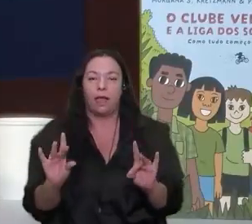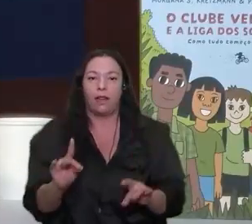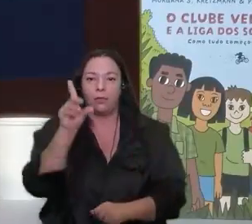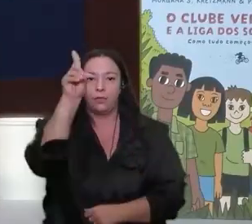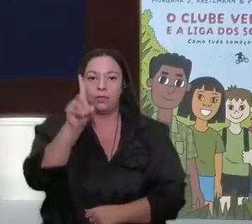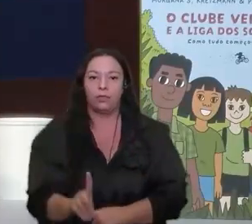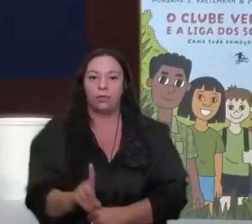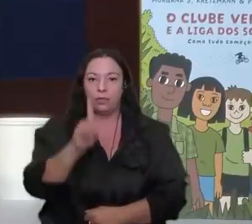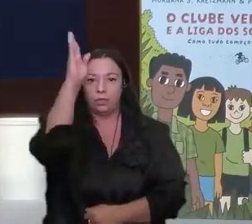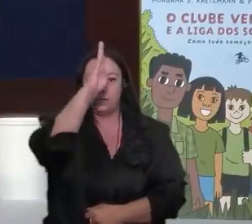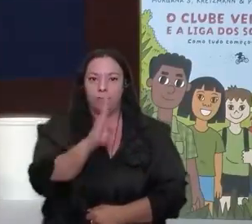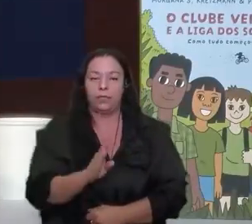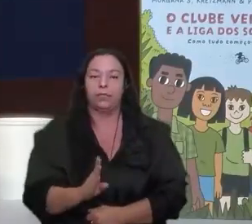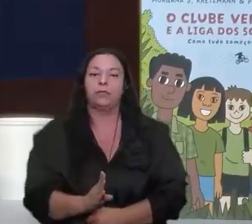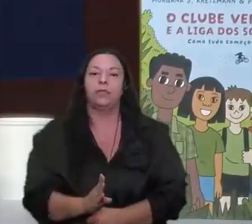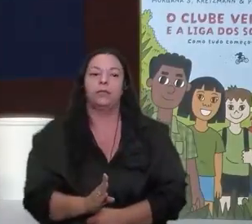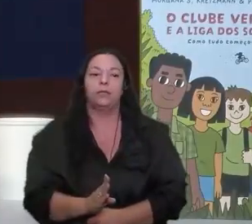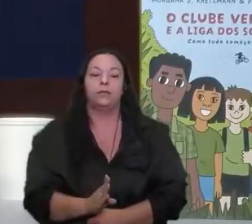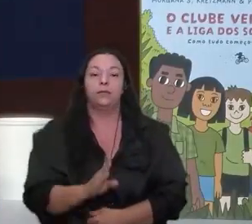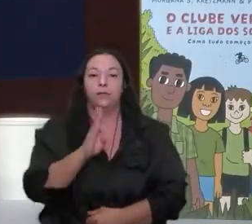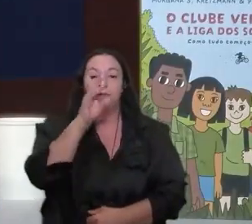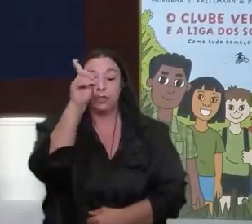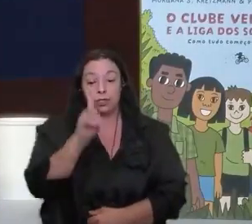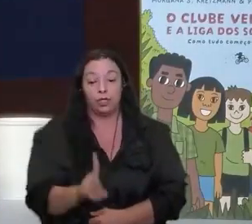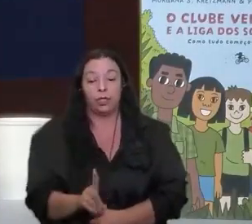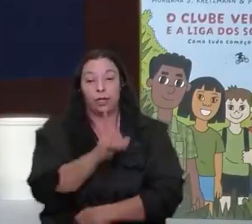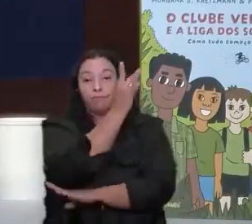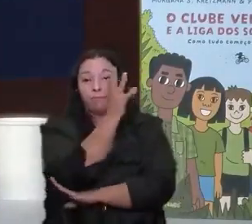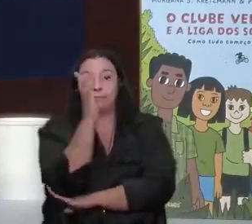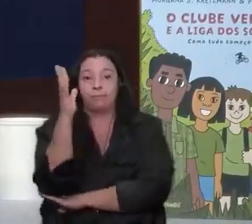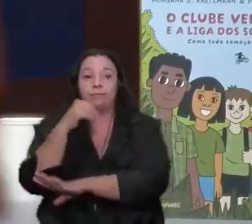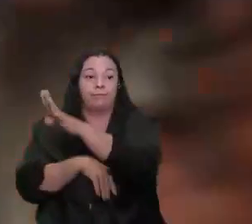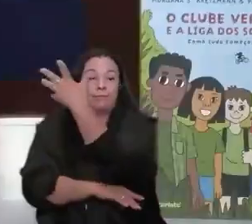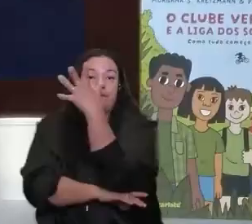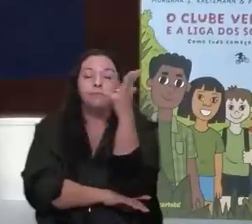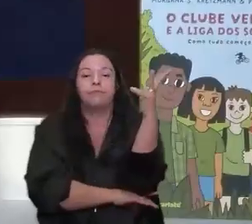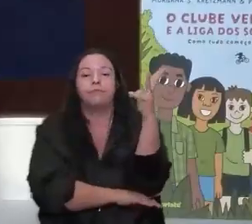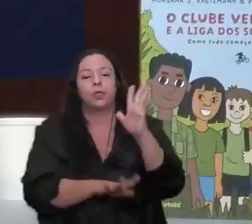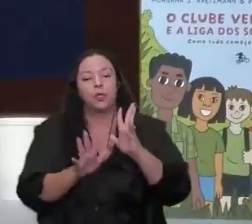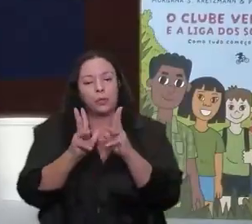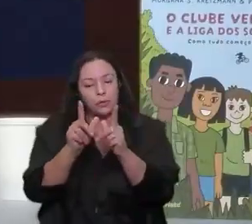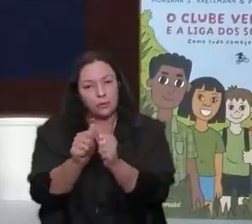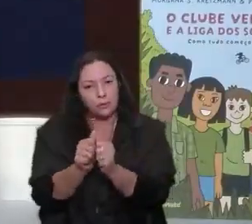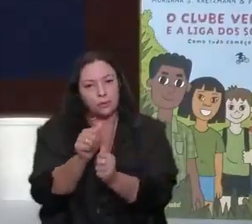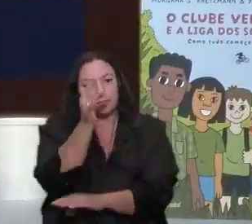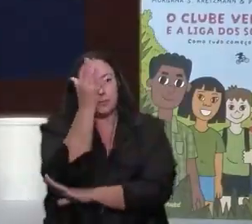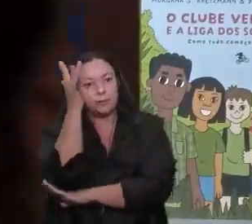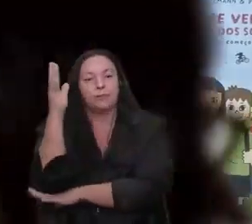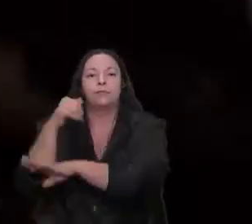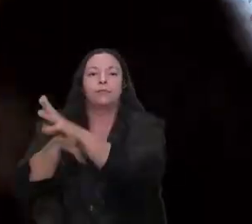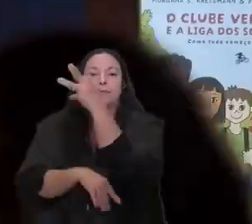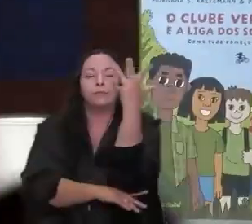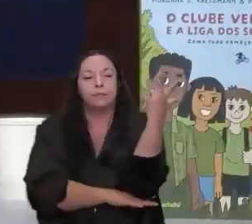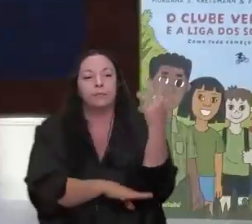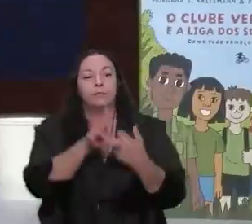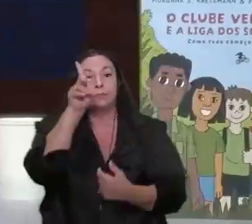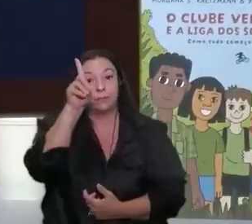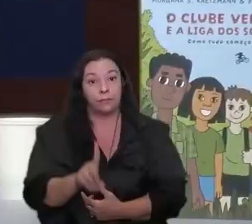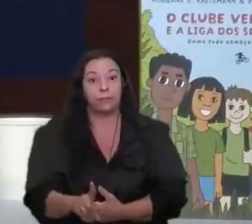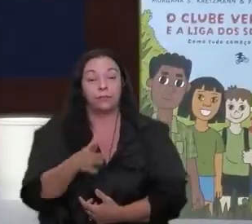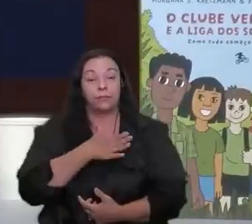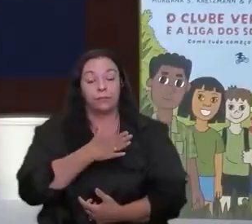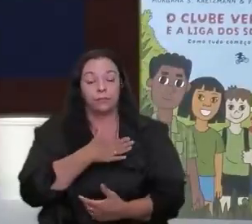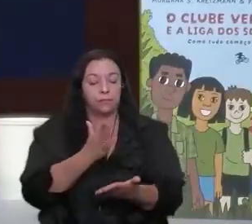brasileiro. O direito ambiental diz que todo elemento da natureza é sujeito de direitos. Portanto, nos